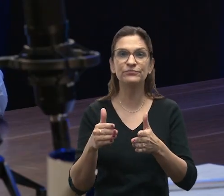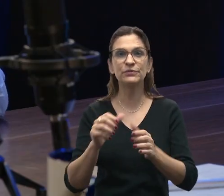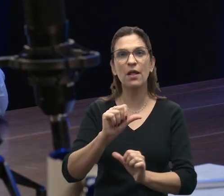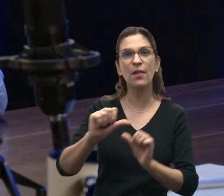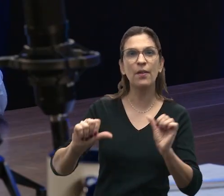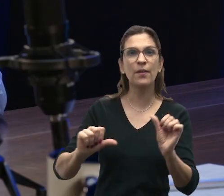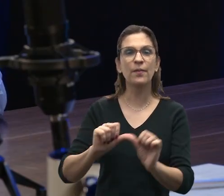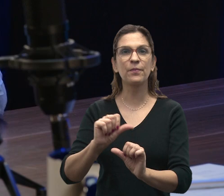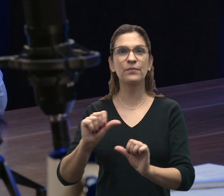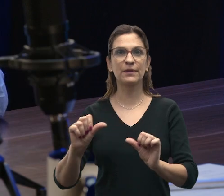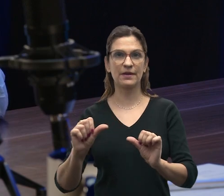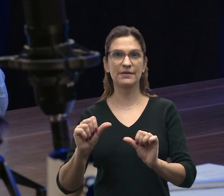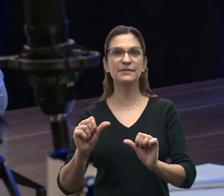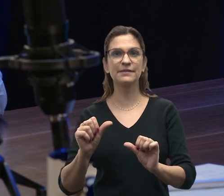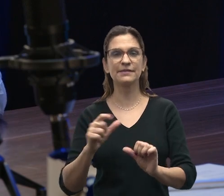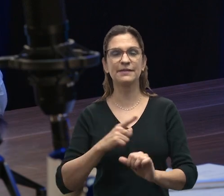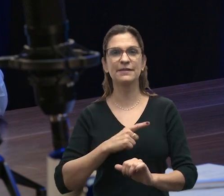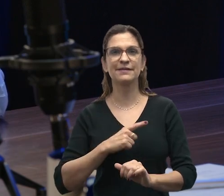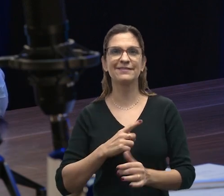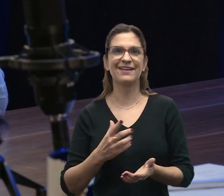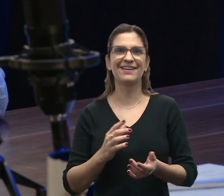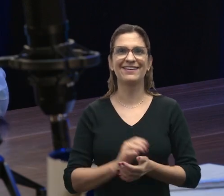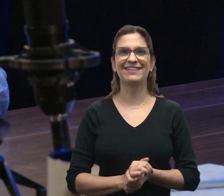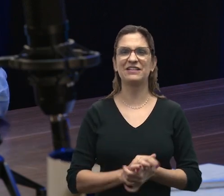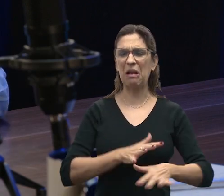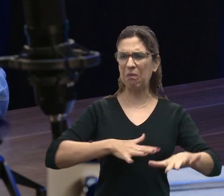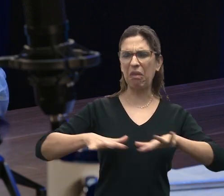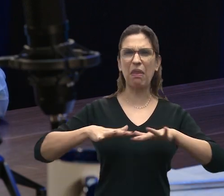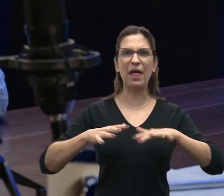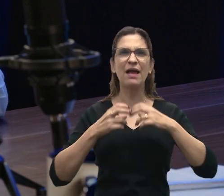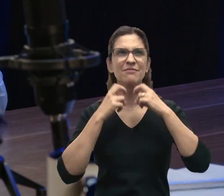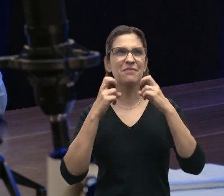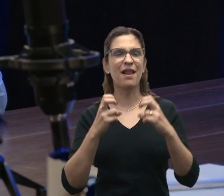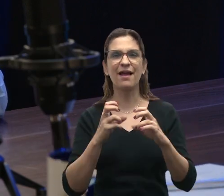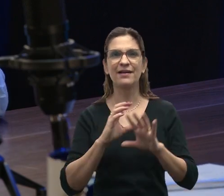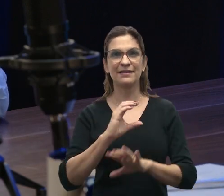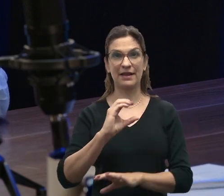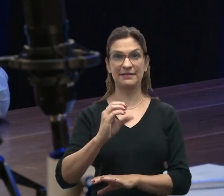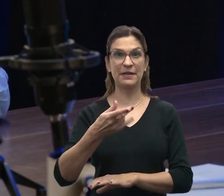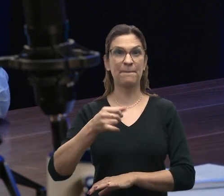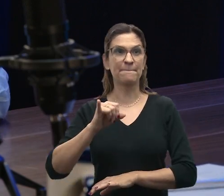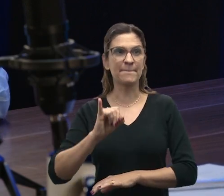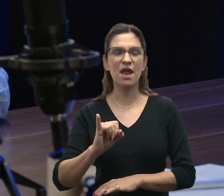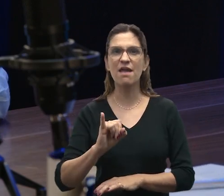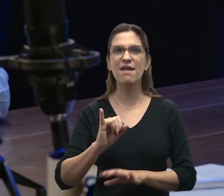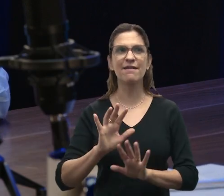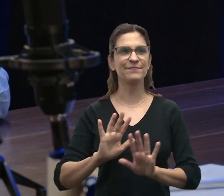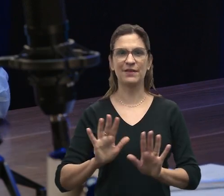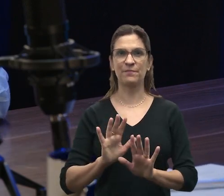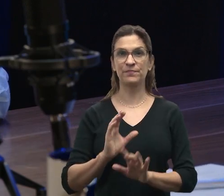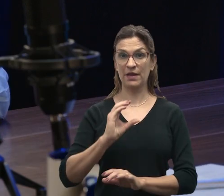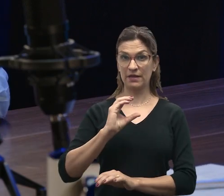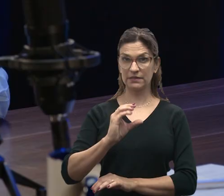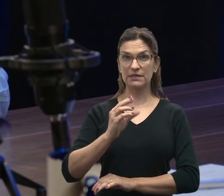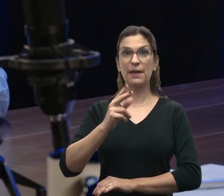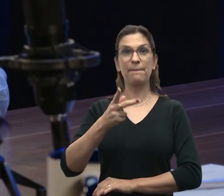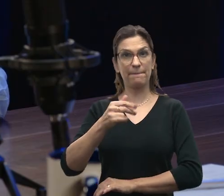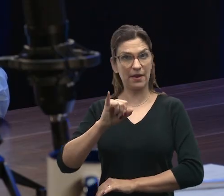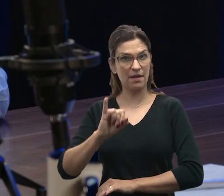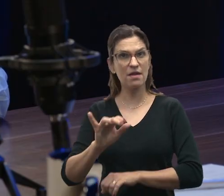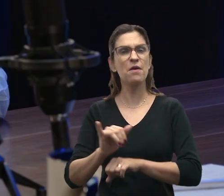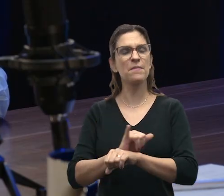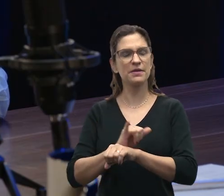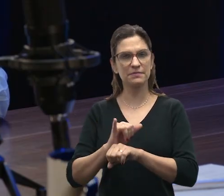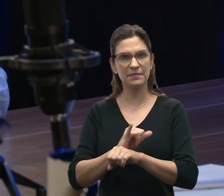olha, nós vamos fazer uma CPI, porque fica muito essa coisa, Nasceu, né? Do nada, né? Então, a CPI é um instrumento para